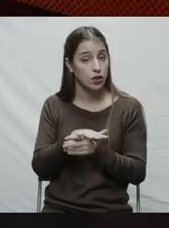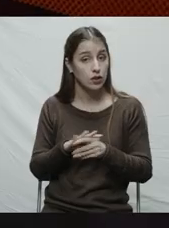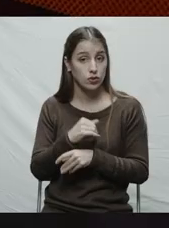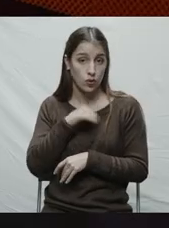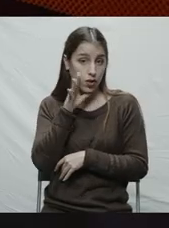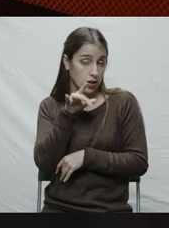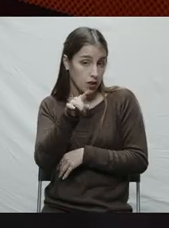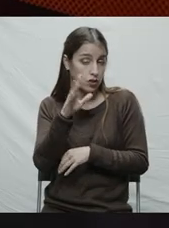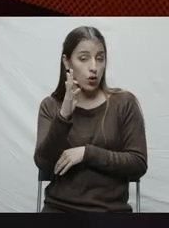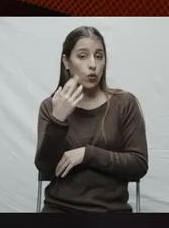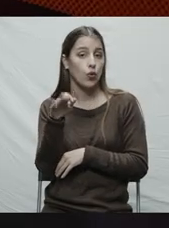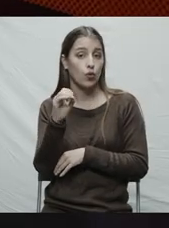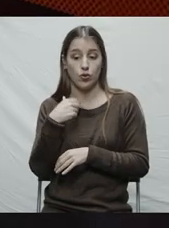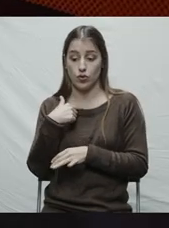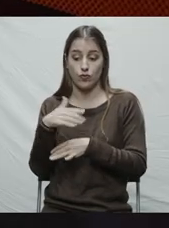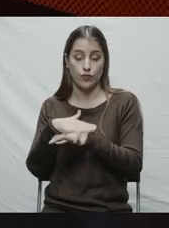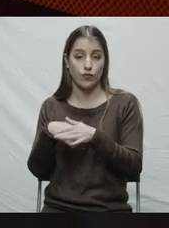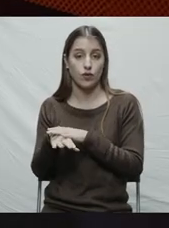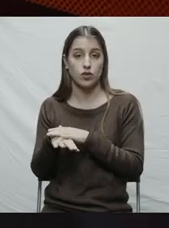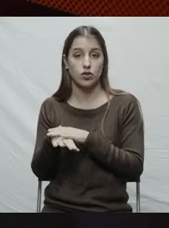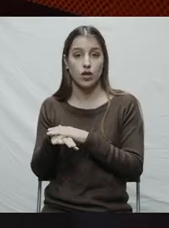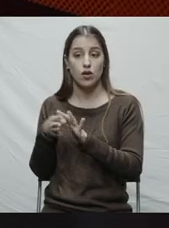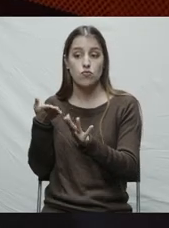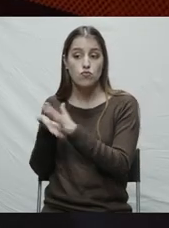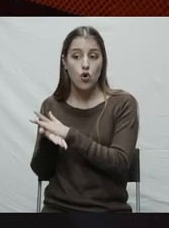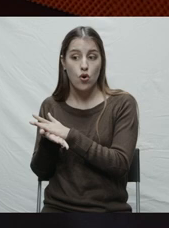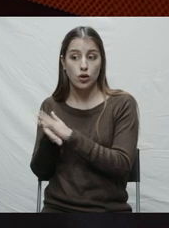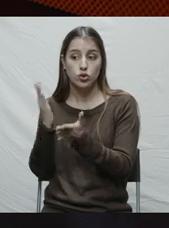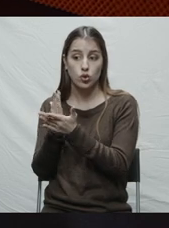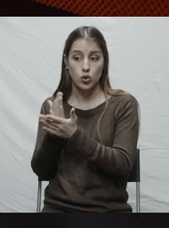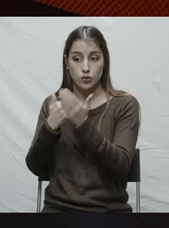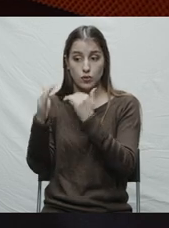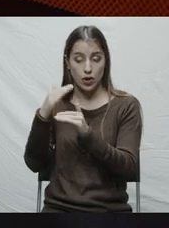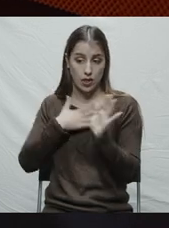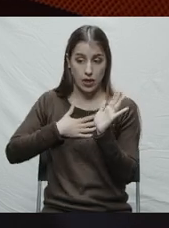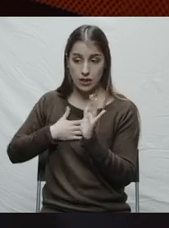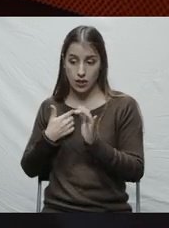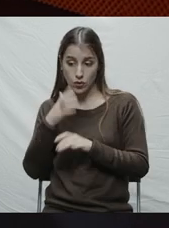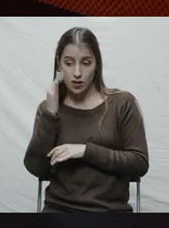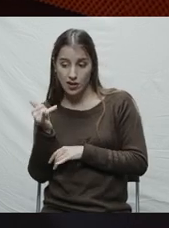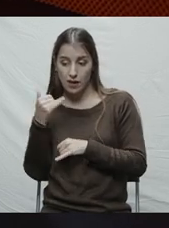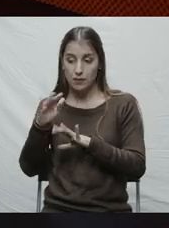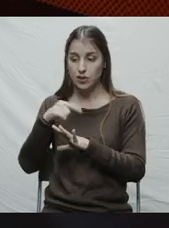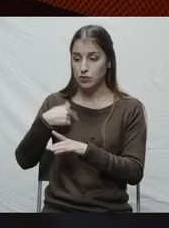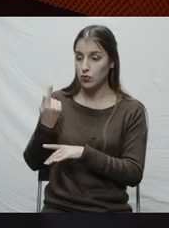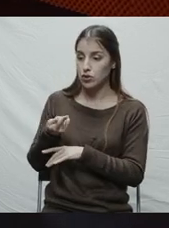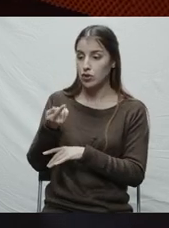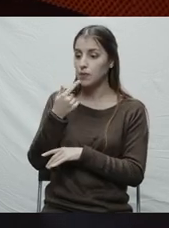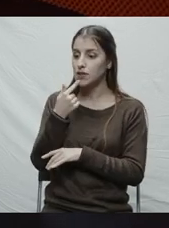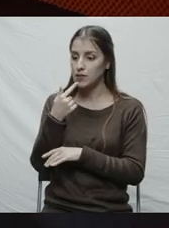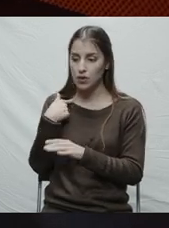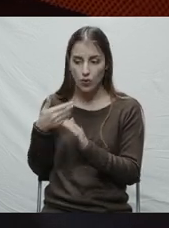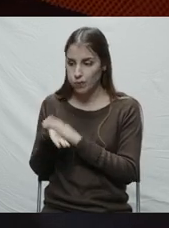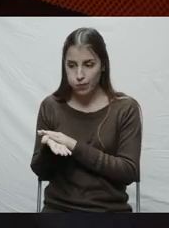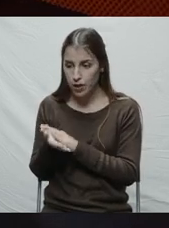Hugo, até que fiz uma audição na Escola Superior de Dança, mas depois percebi que não era bem aquele o sítio para onde ir. Depois fiz a audição do